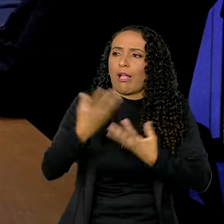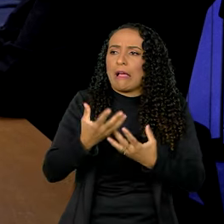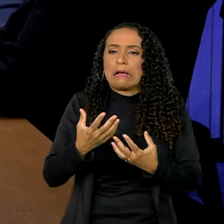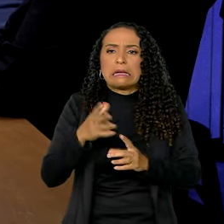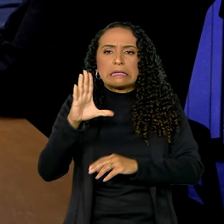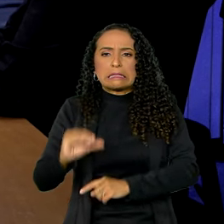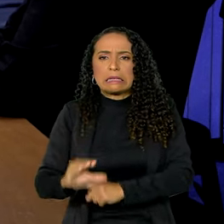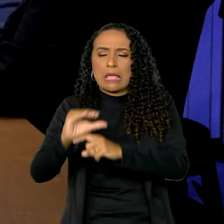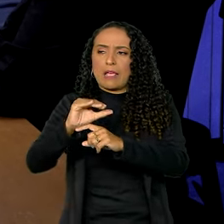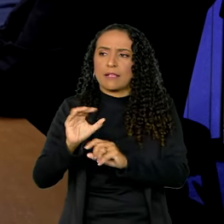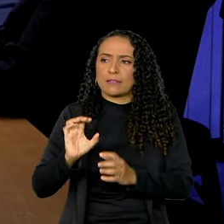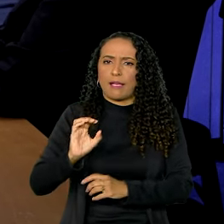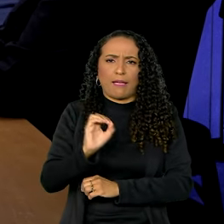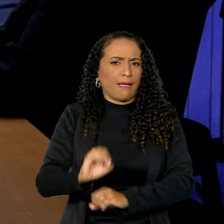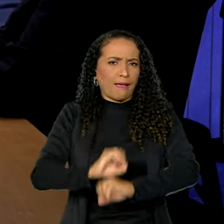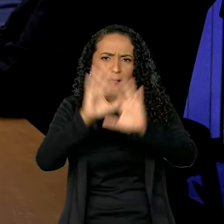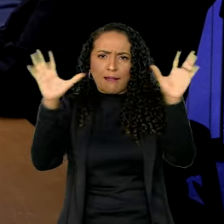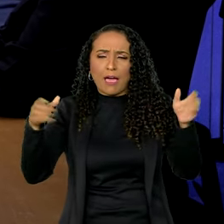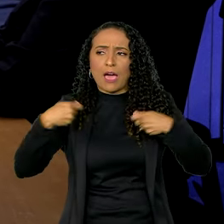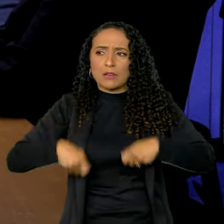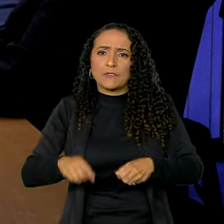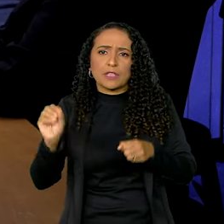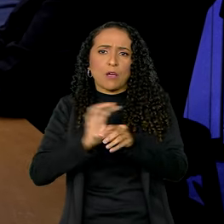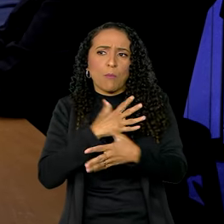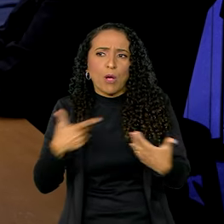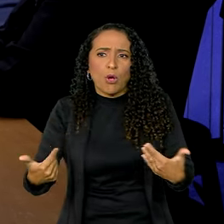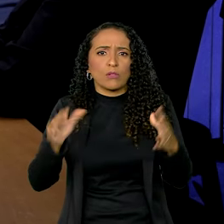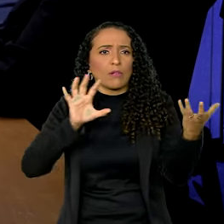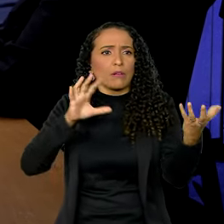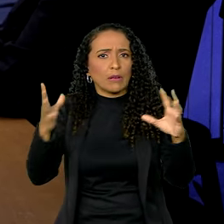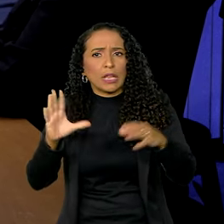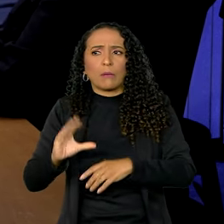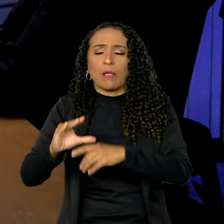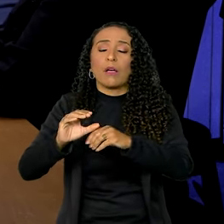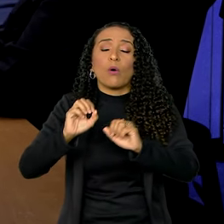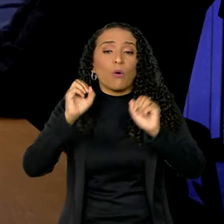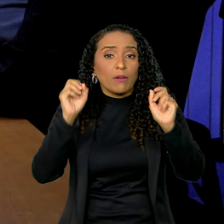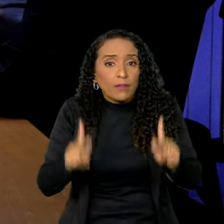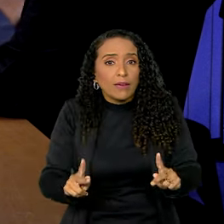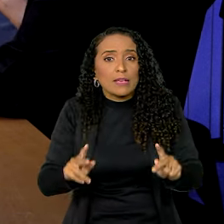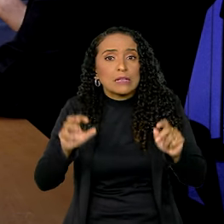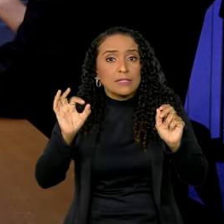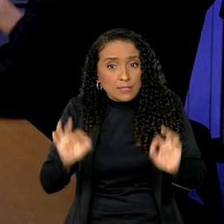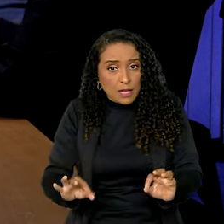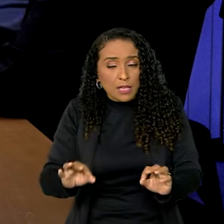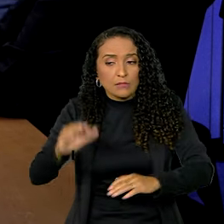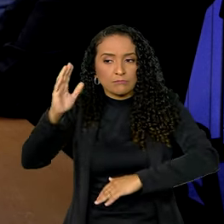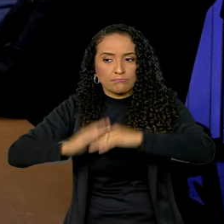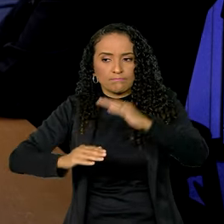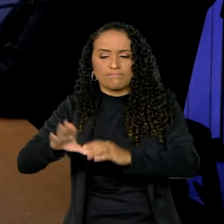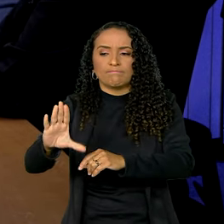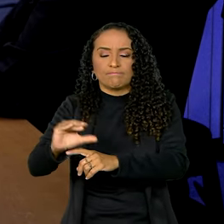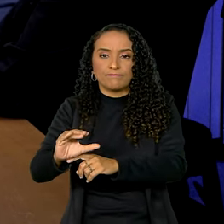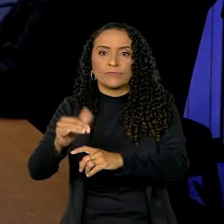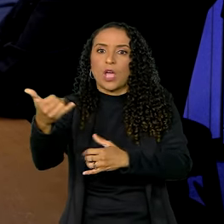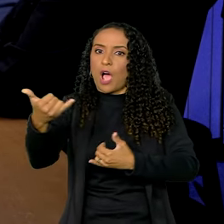nós temos que fazer algo pelo clima pela biodiversidade etc ciência é Clara e a ciência de fato é Clara os cientistas têm nos alertado a décad